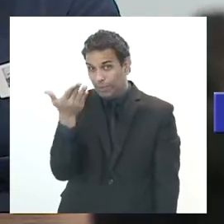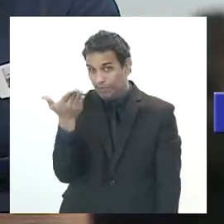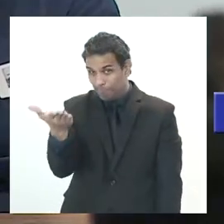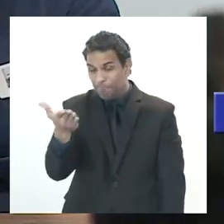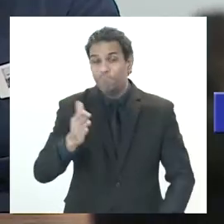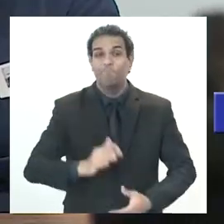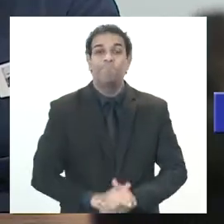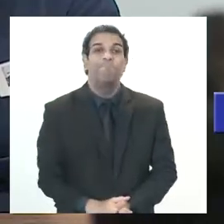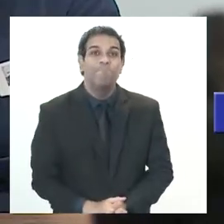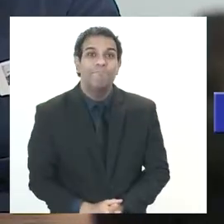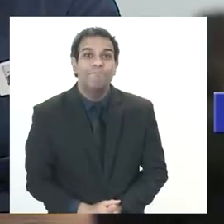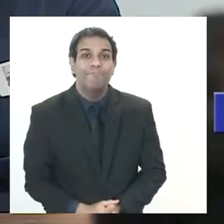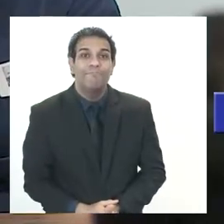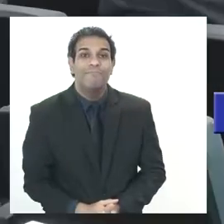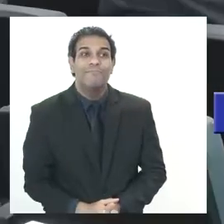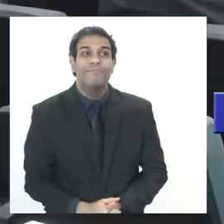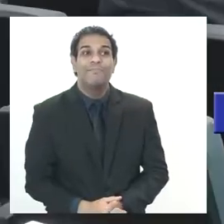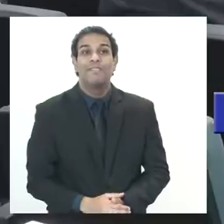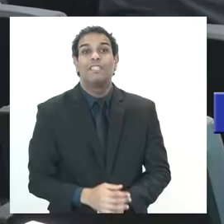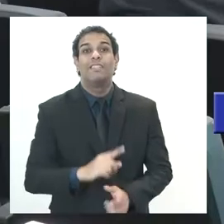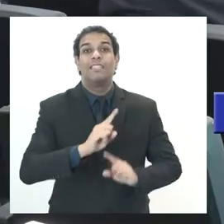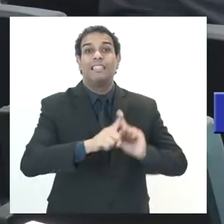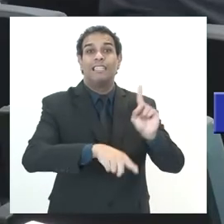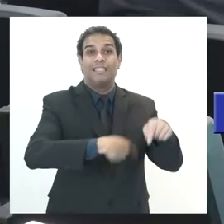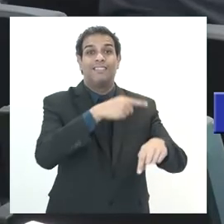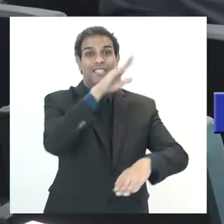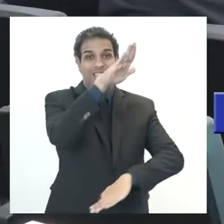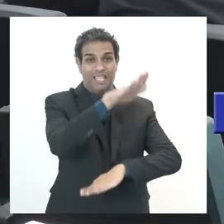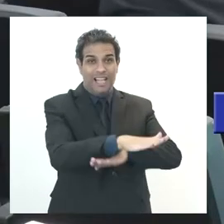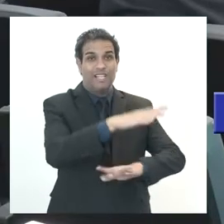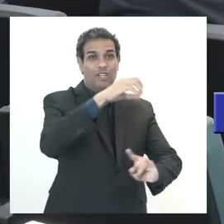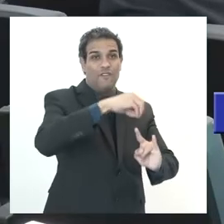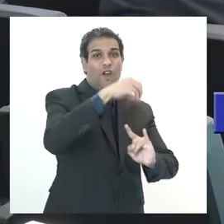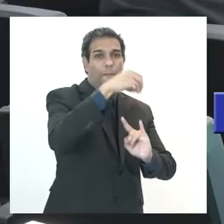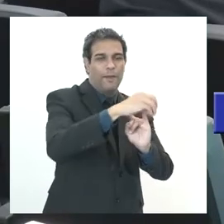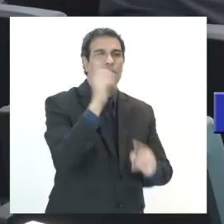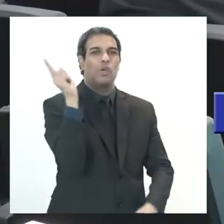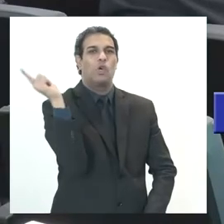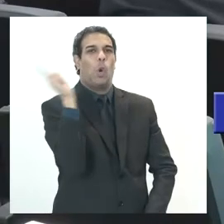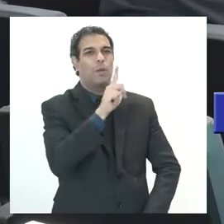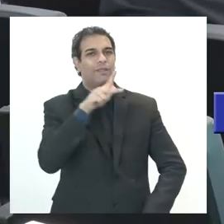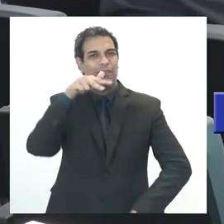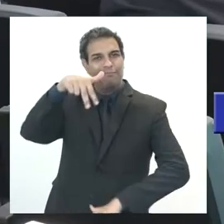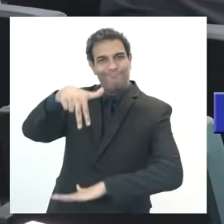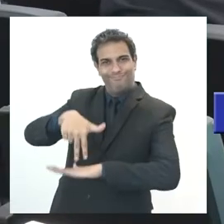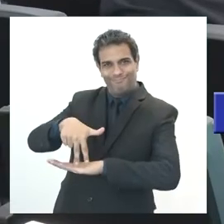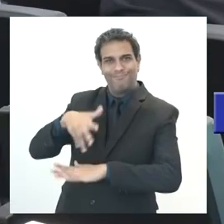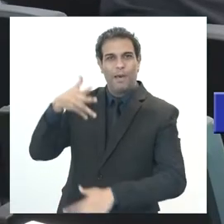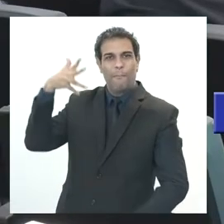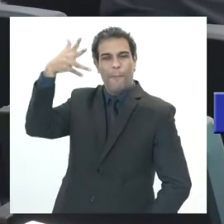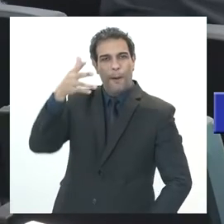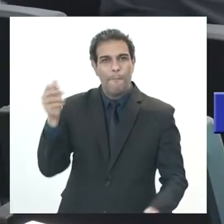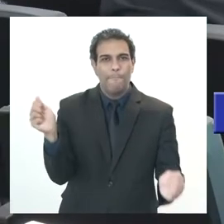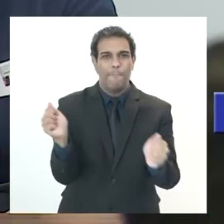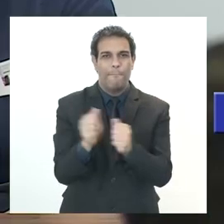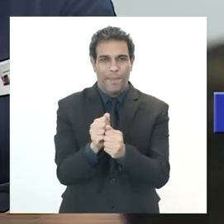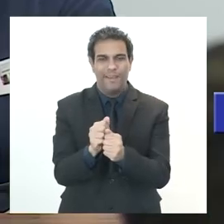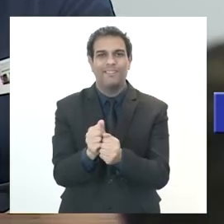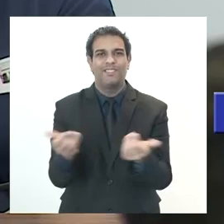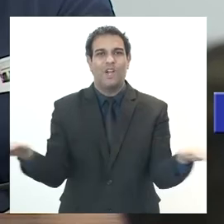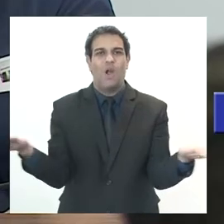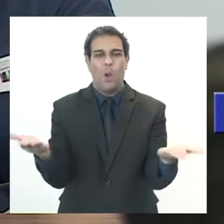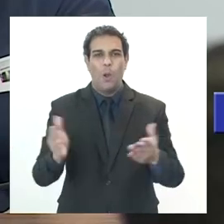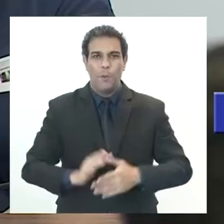quatro que eu tava indo embora que eu também tenho um compromisso ainda na Fiocruz mas foi importante também o apoio aqui da fala